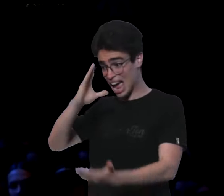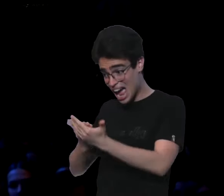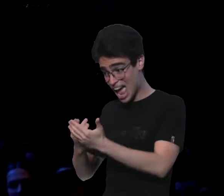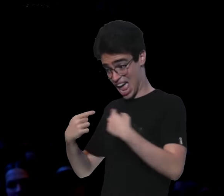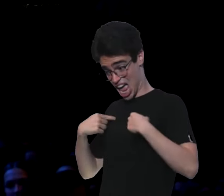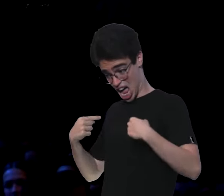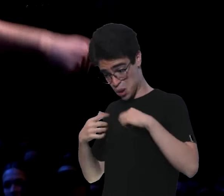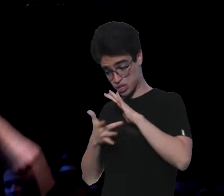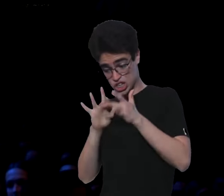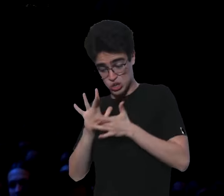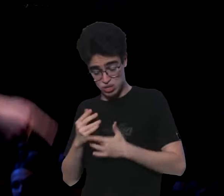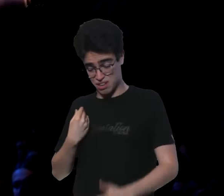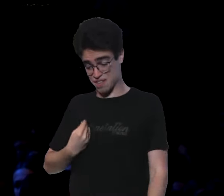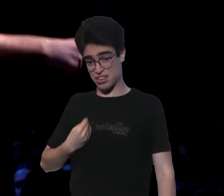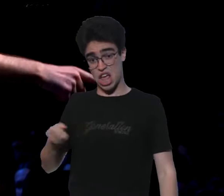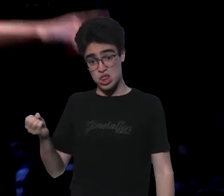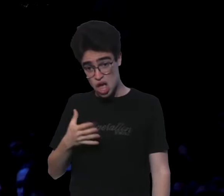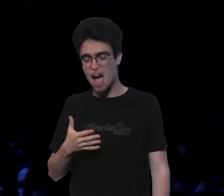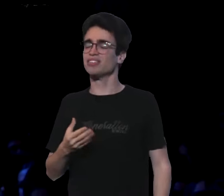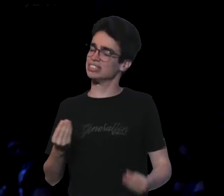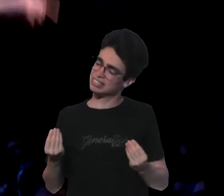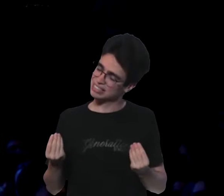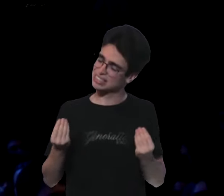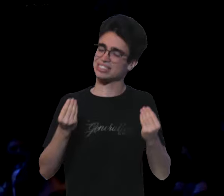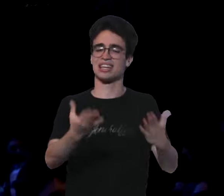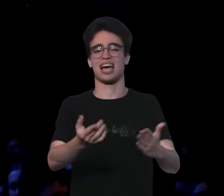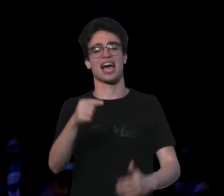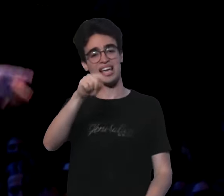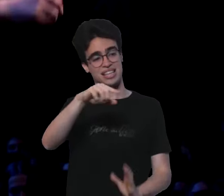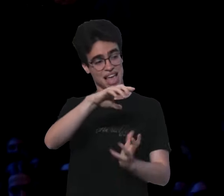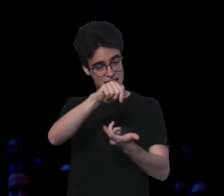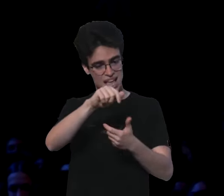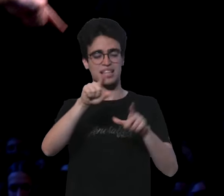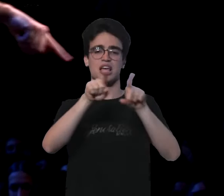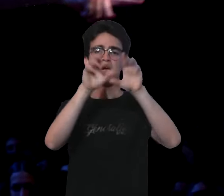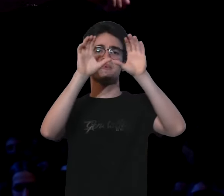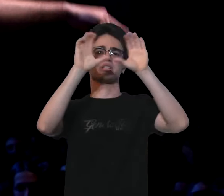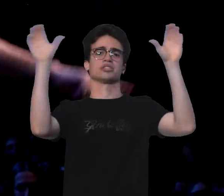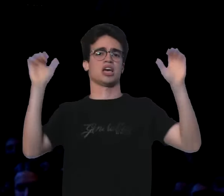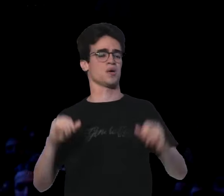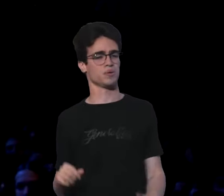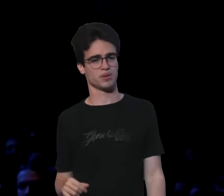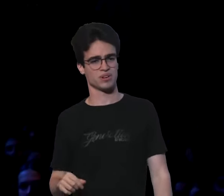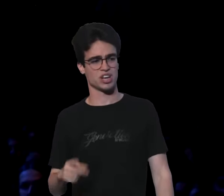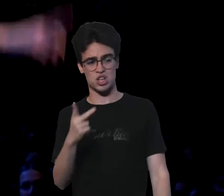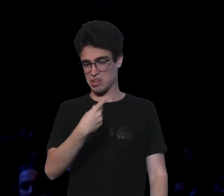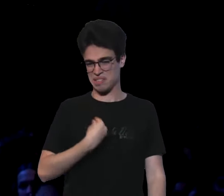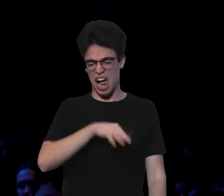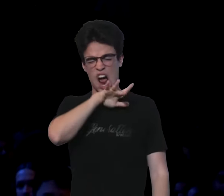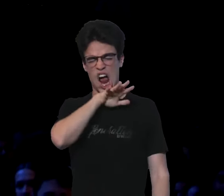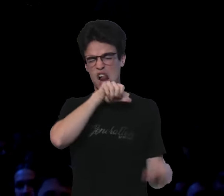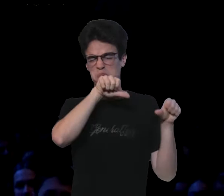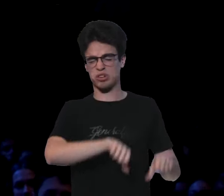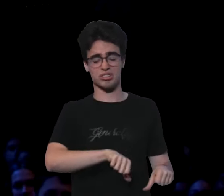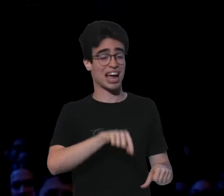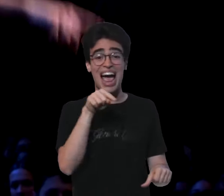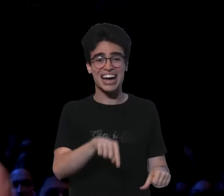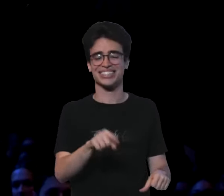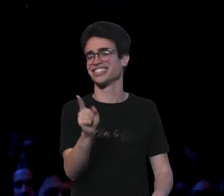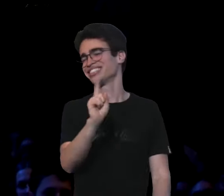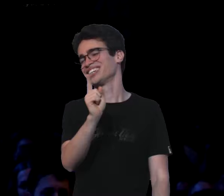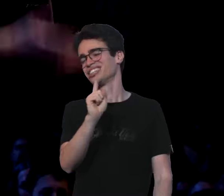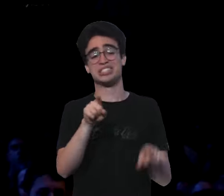ressuscitei para dar uma vida nova, aqui na terra e no céu. A sua vida não vai mais ser um inferno aqui, e a sua vida não vai mais ser um inferno